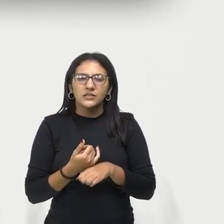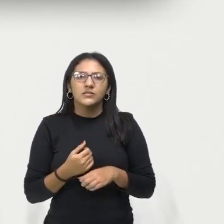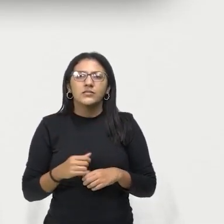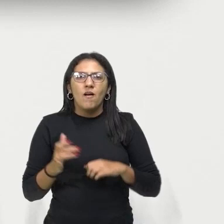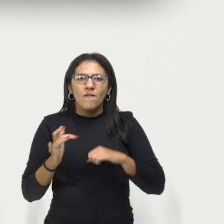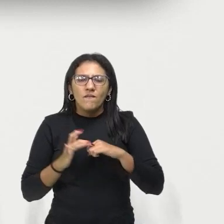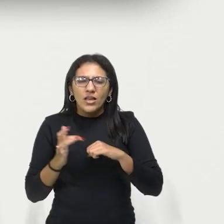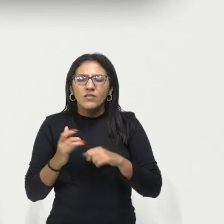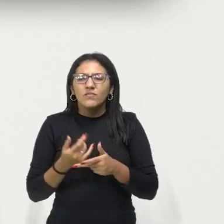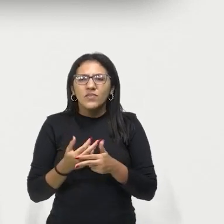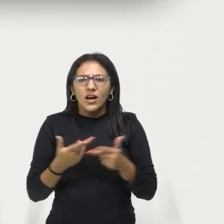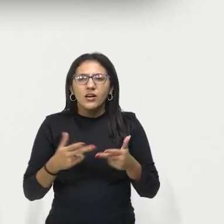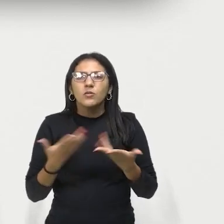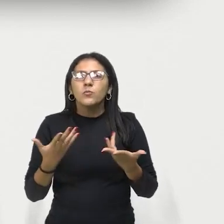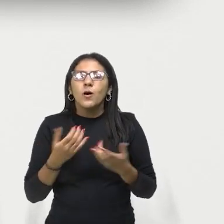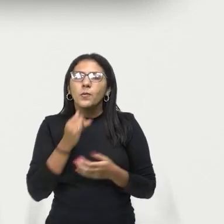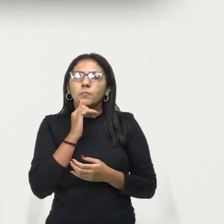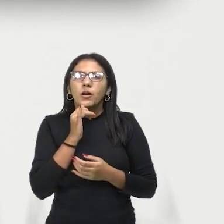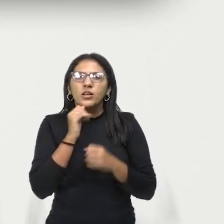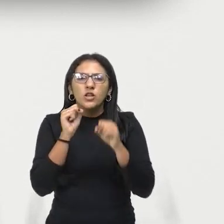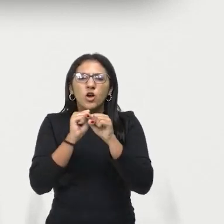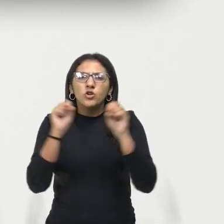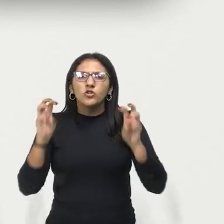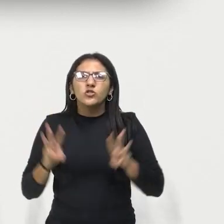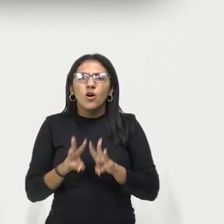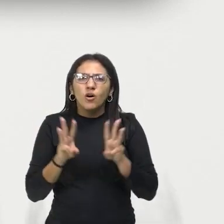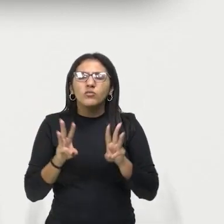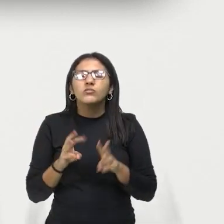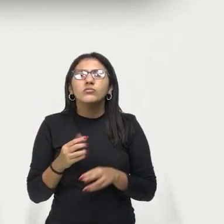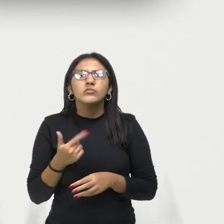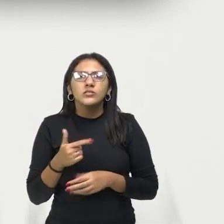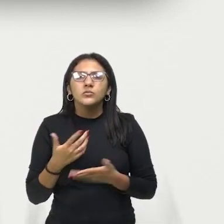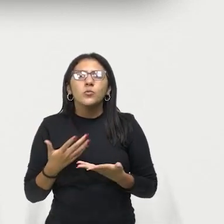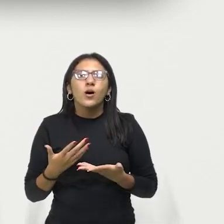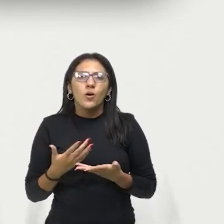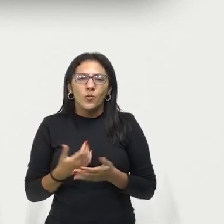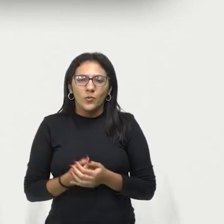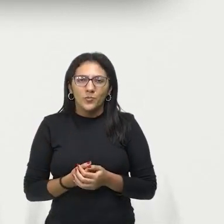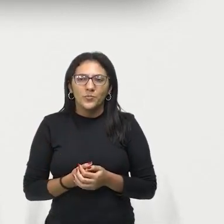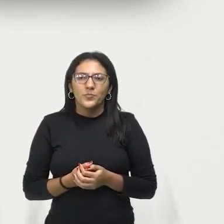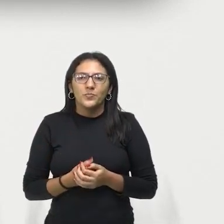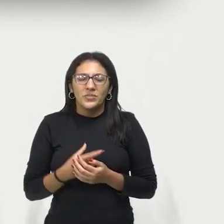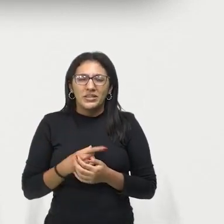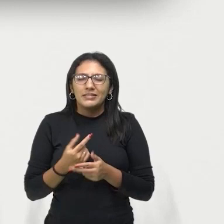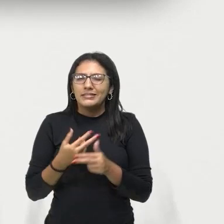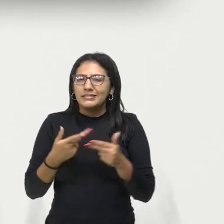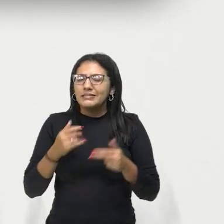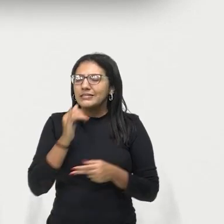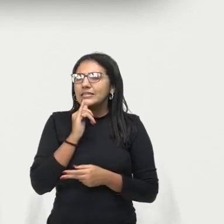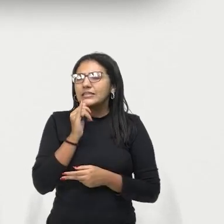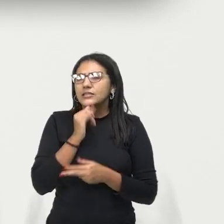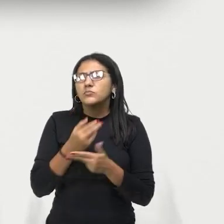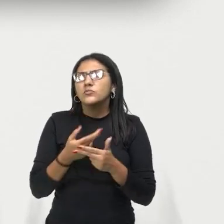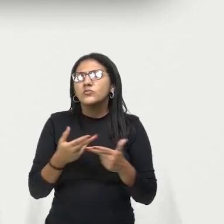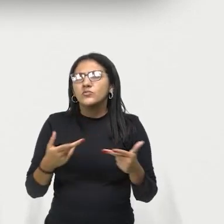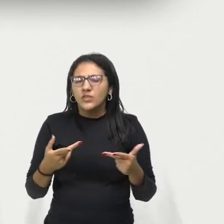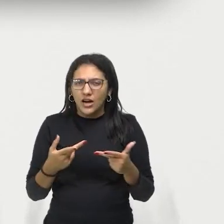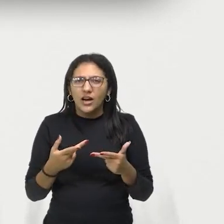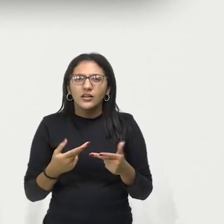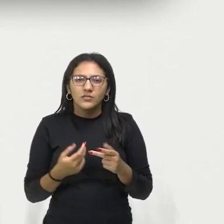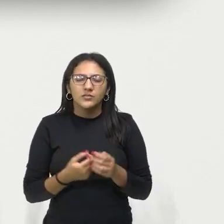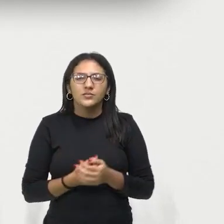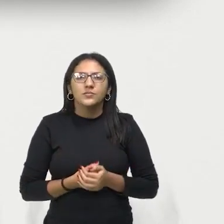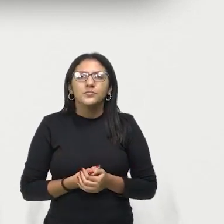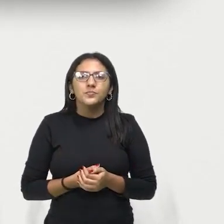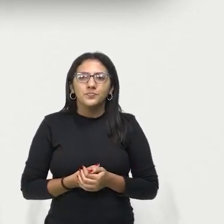tratores, máquinas, concreto, vidro, etc. Tem uma empresa que fabrica software, por exemplo. Nós temos vários exemplos